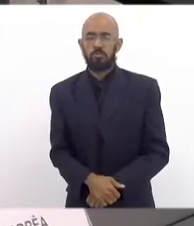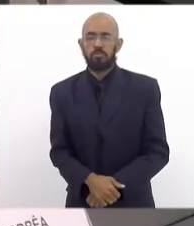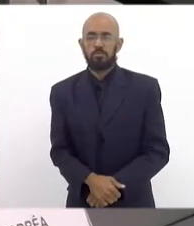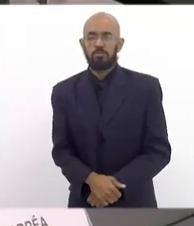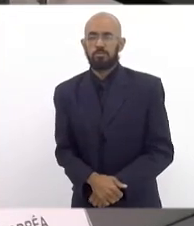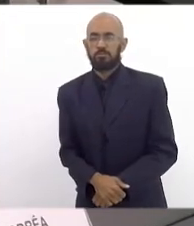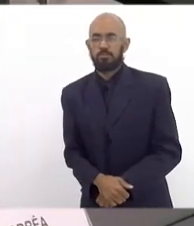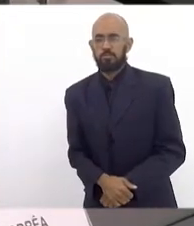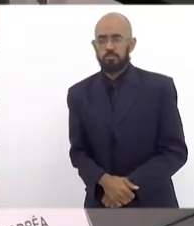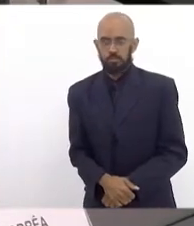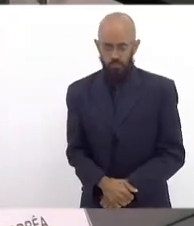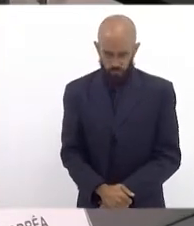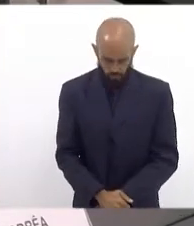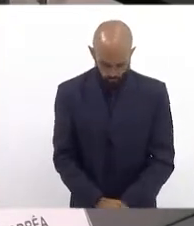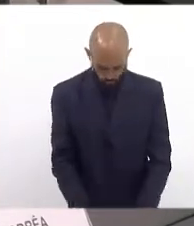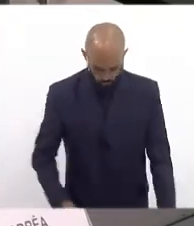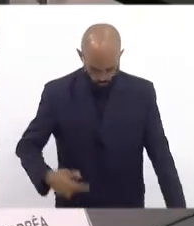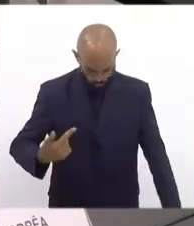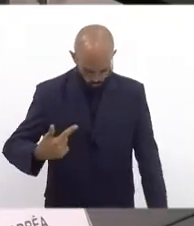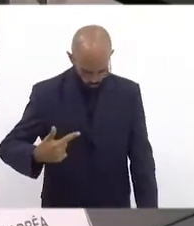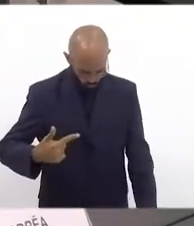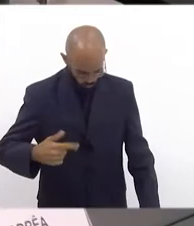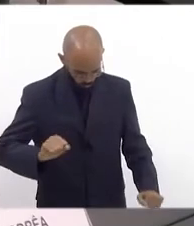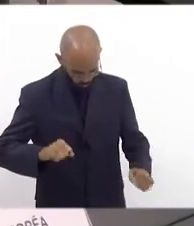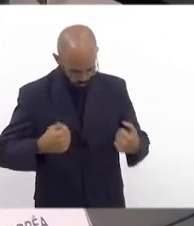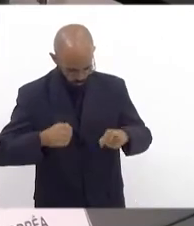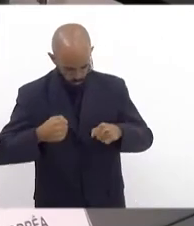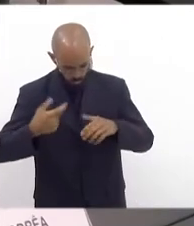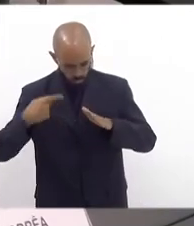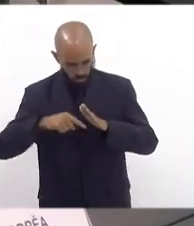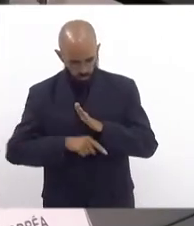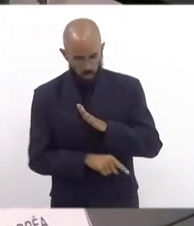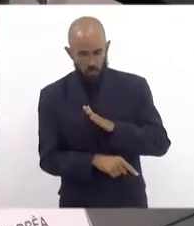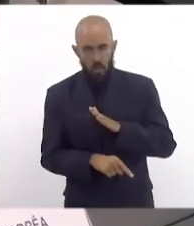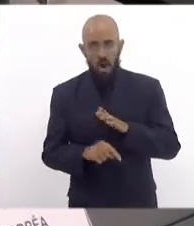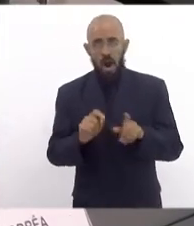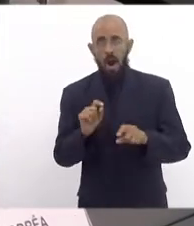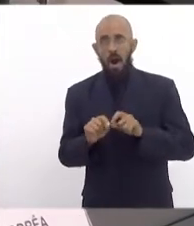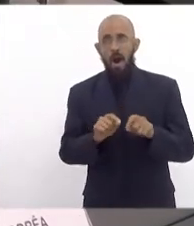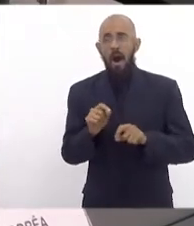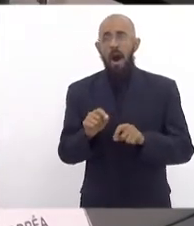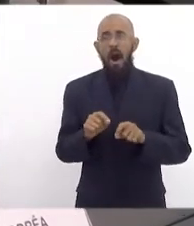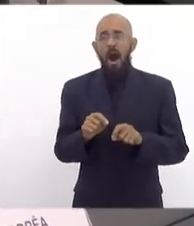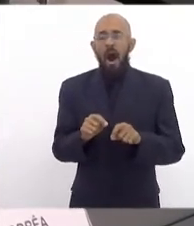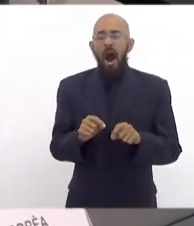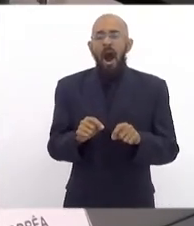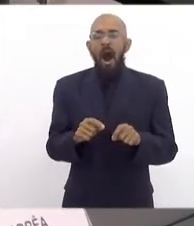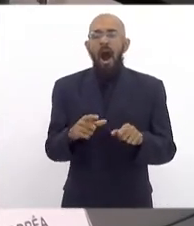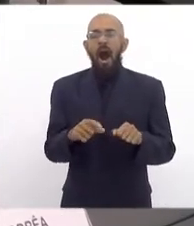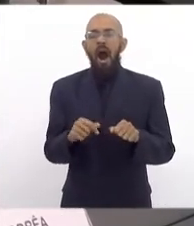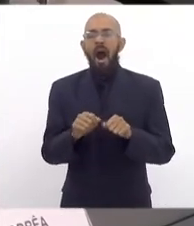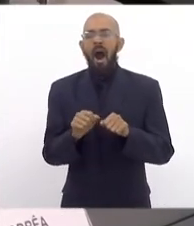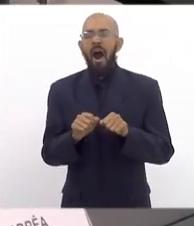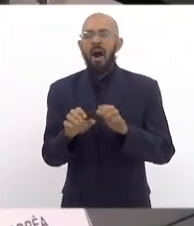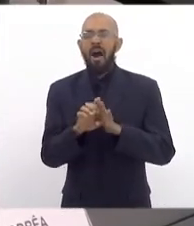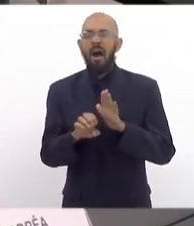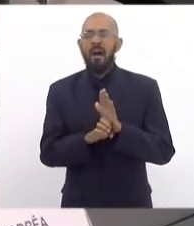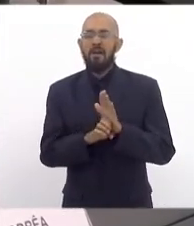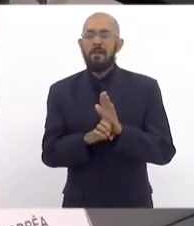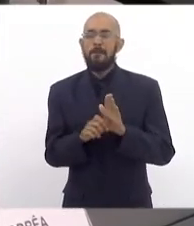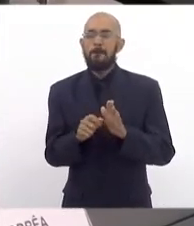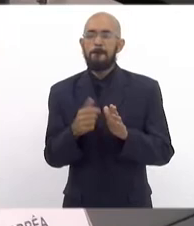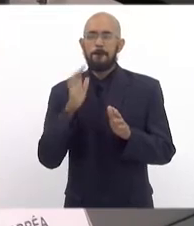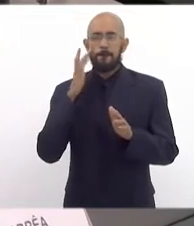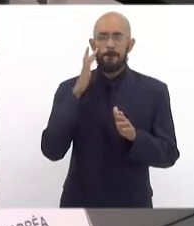entendeu Então esse é um ponto segundo. Eu acho que a discussão não tem que ser aprofundada que essa coisa do consumidor final eu eu fiz uma Emenda aqui estendendo